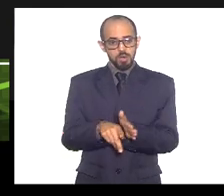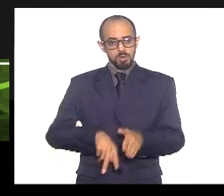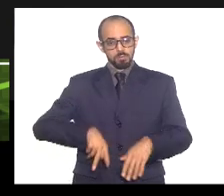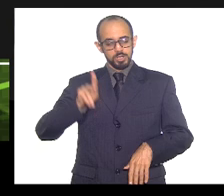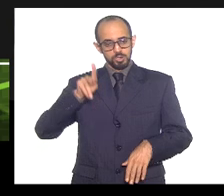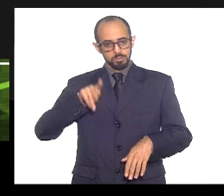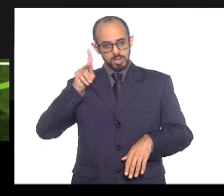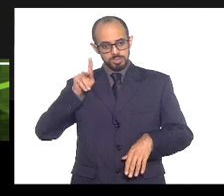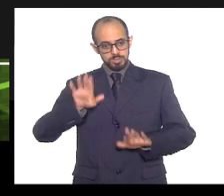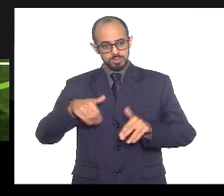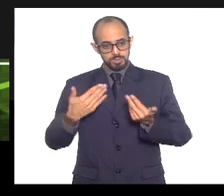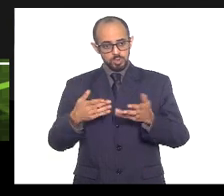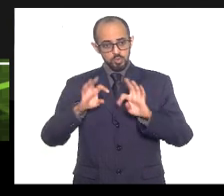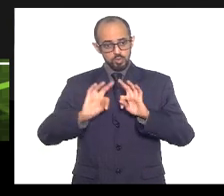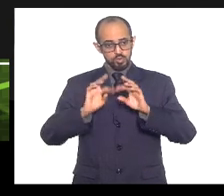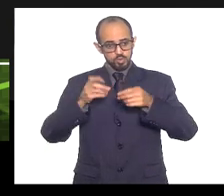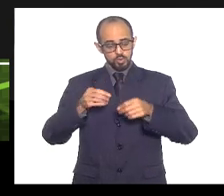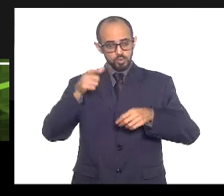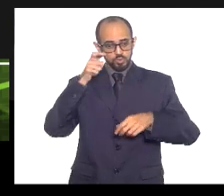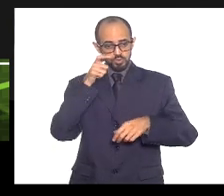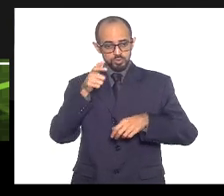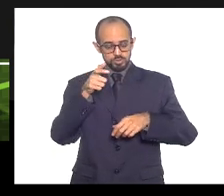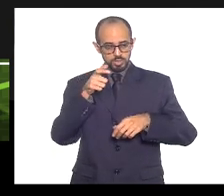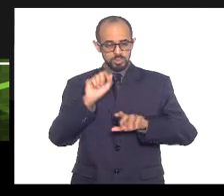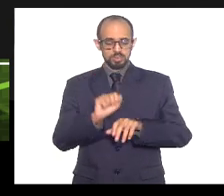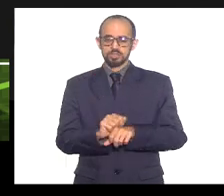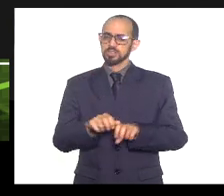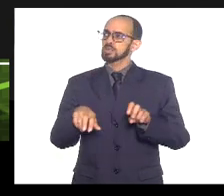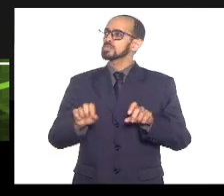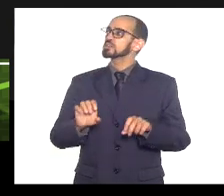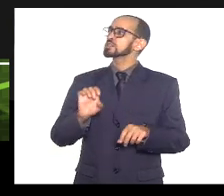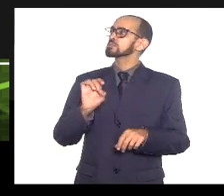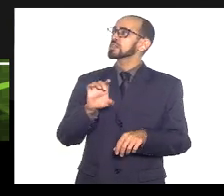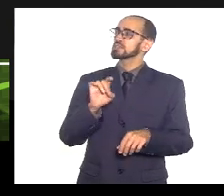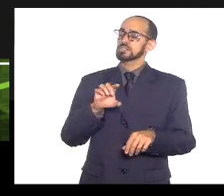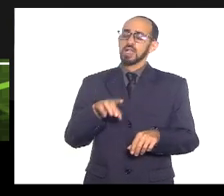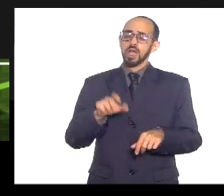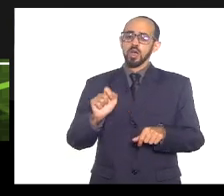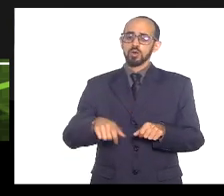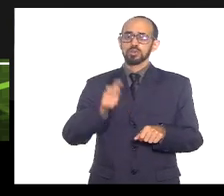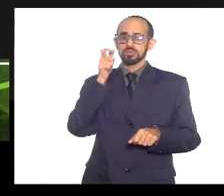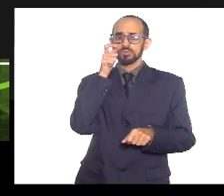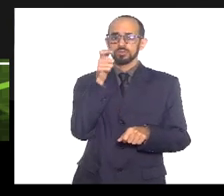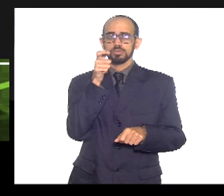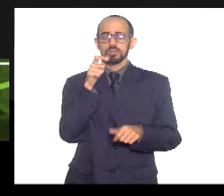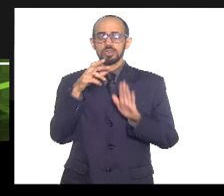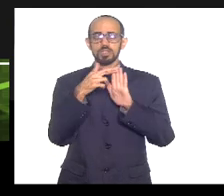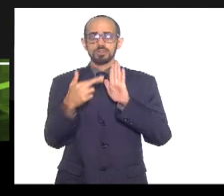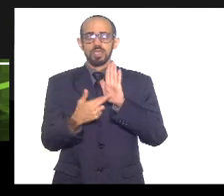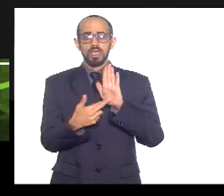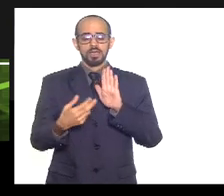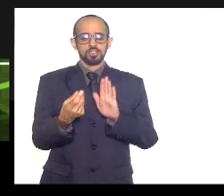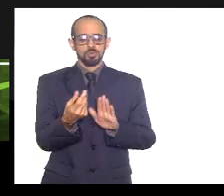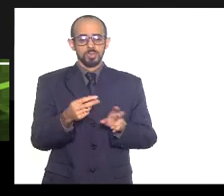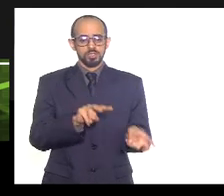as questões endereçadas, né, especificamente com relação à observância das normas de preços de